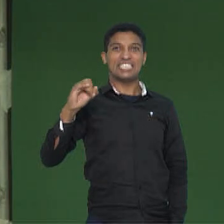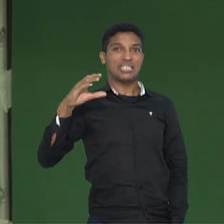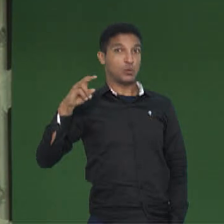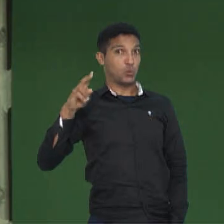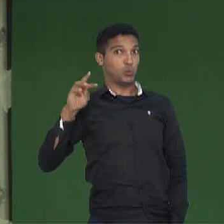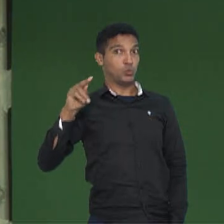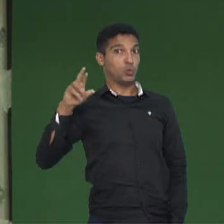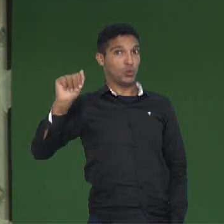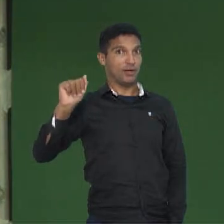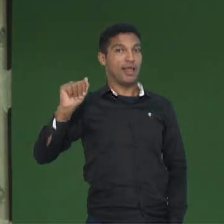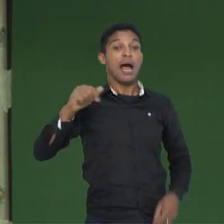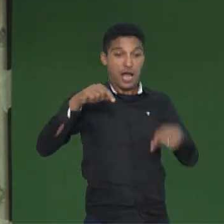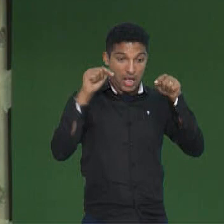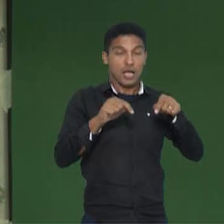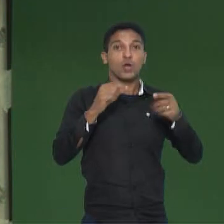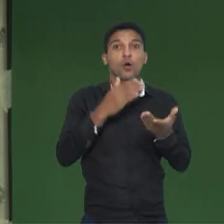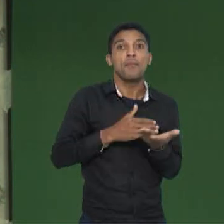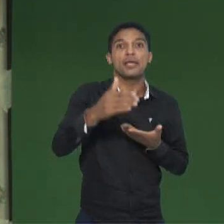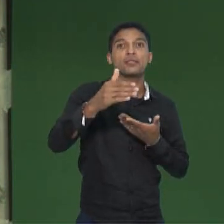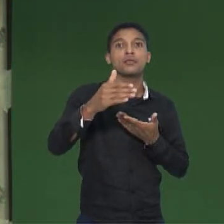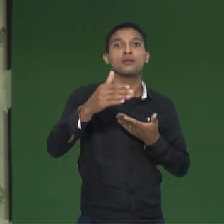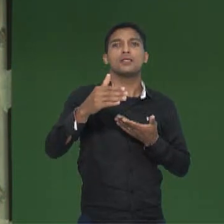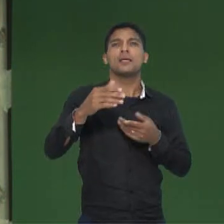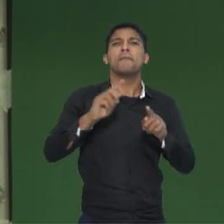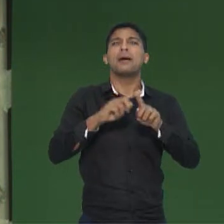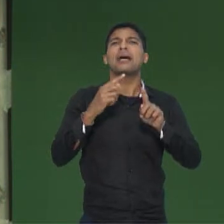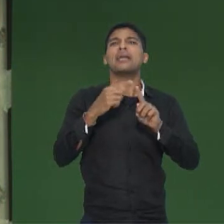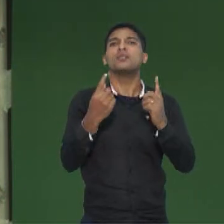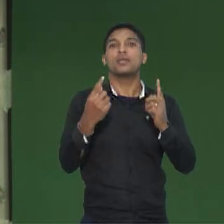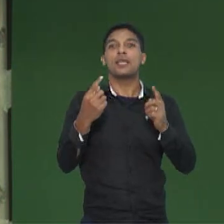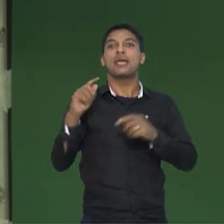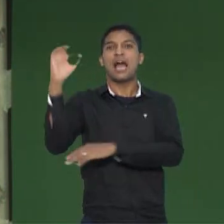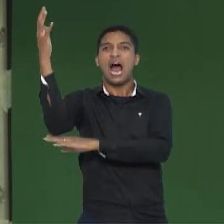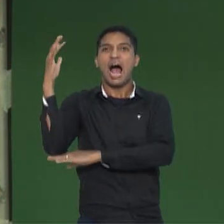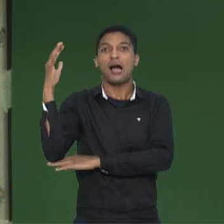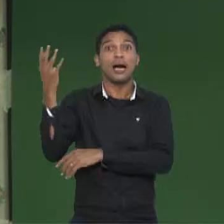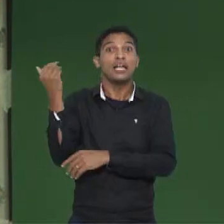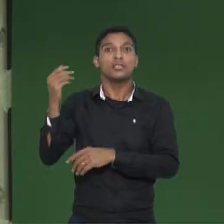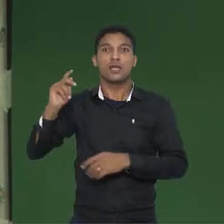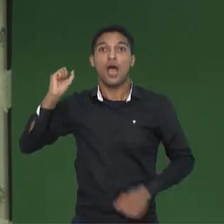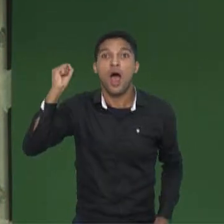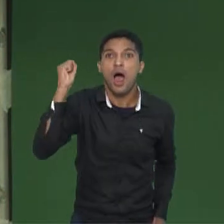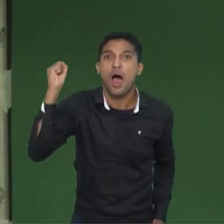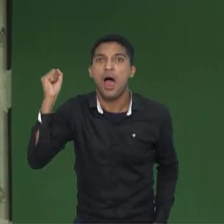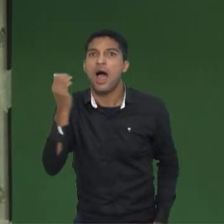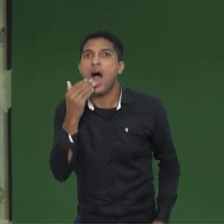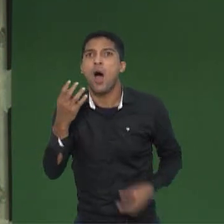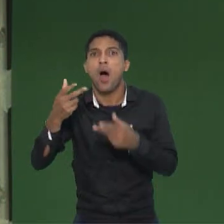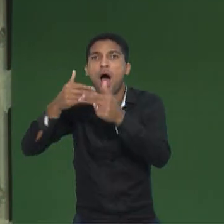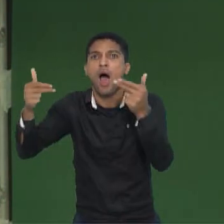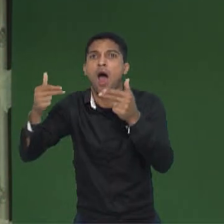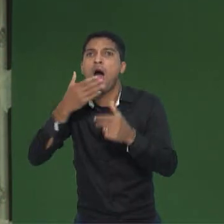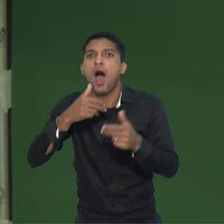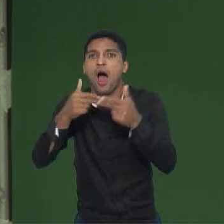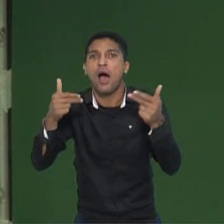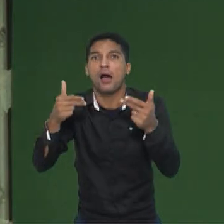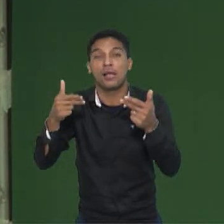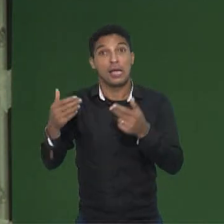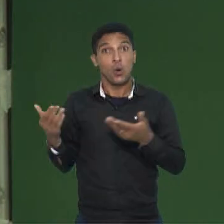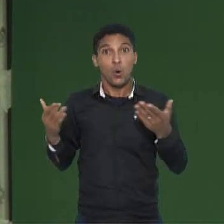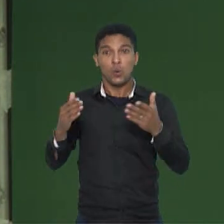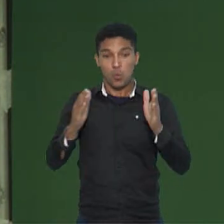comemos menos diversidade de alimentos hoje, portanto comemos mal. Por sua vez,